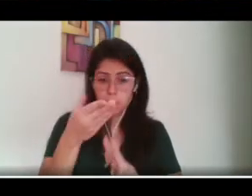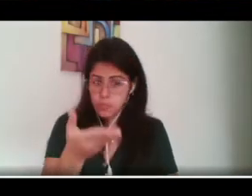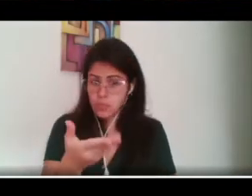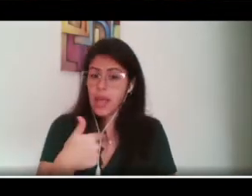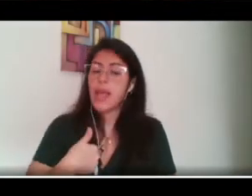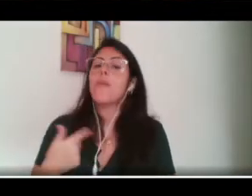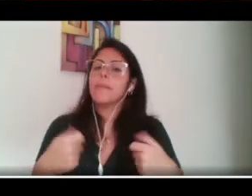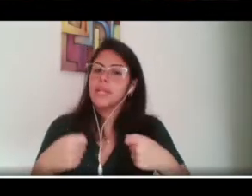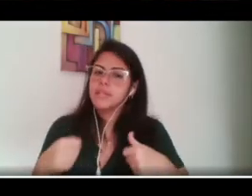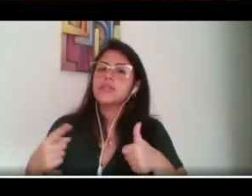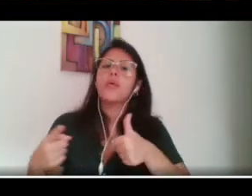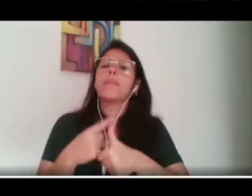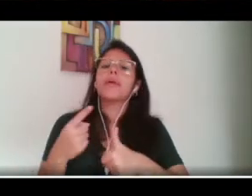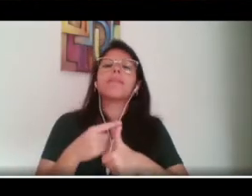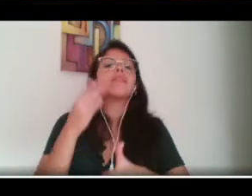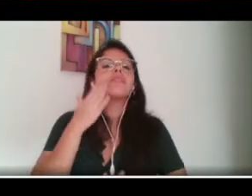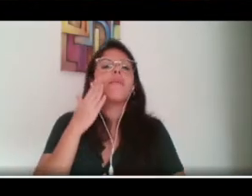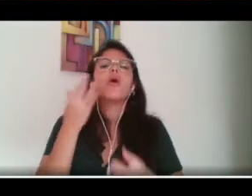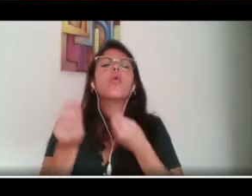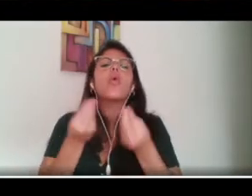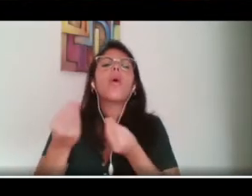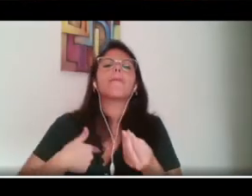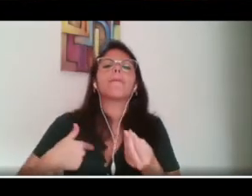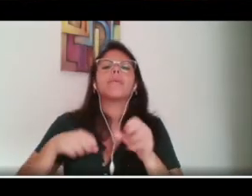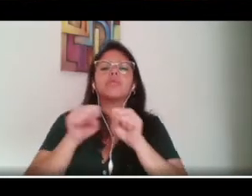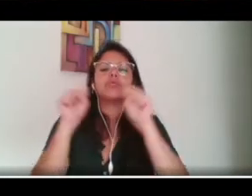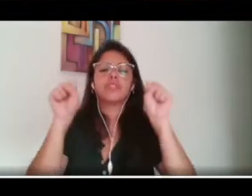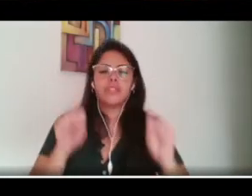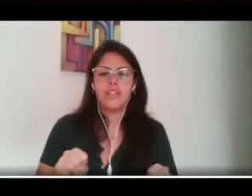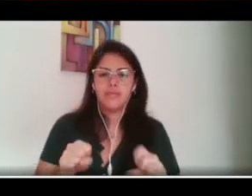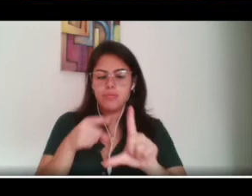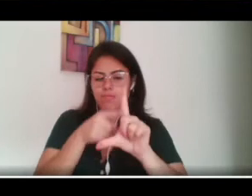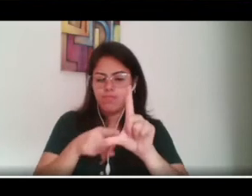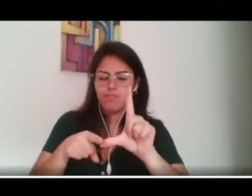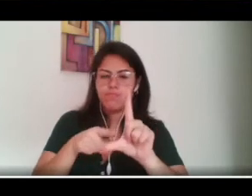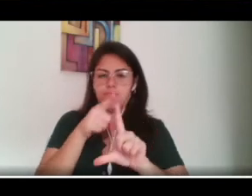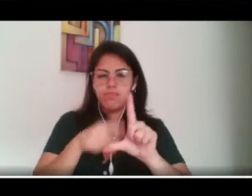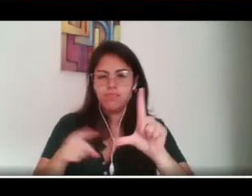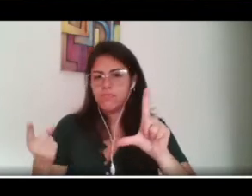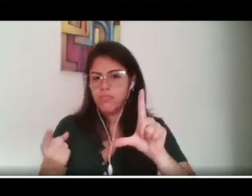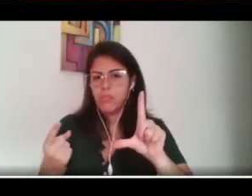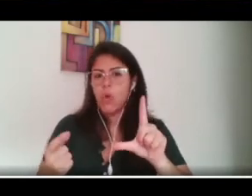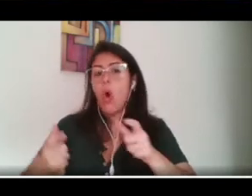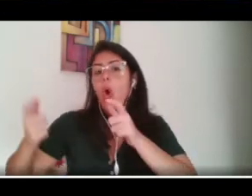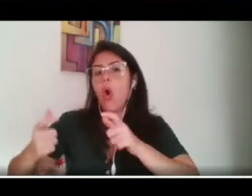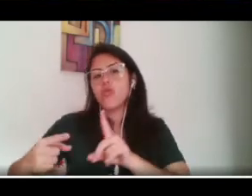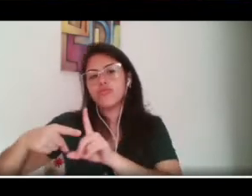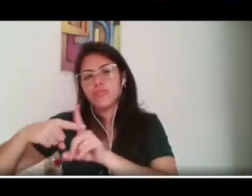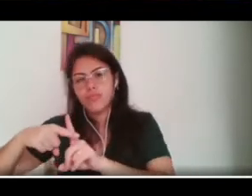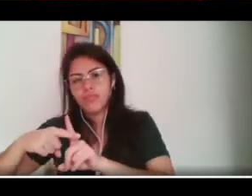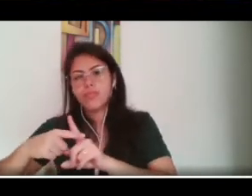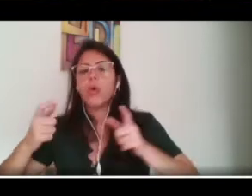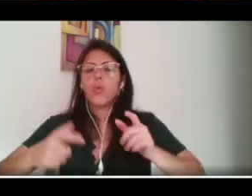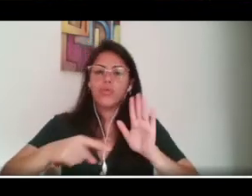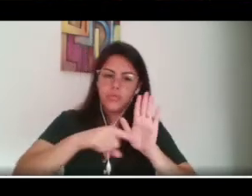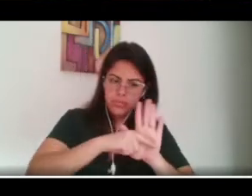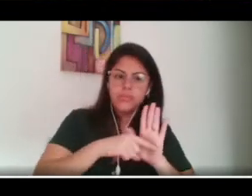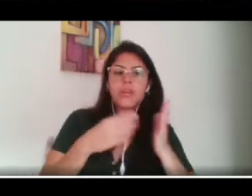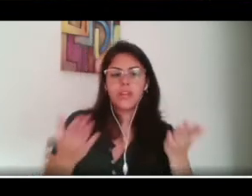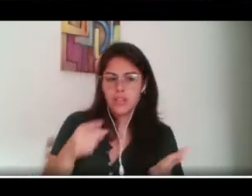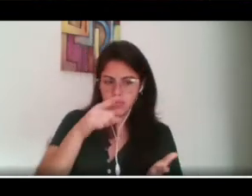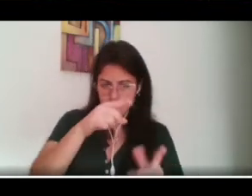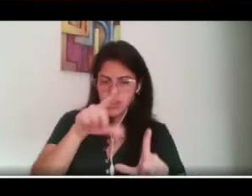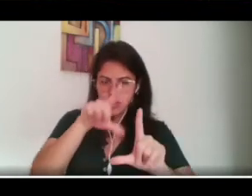de coordenadas é esse aqui. Que, no caso, é esse aqui, que eu desenhei com I